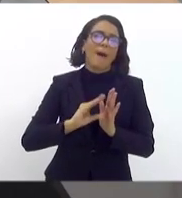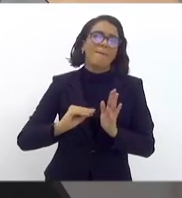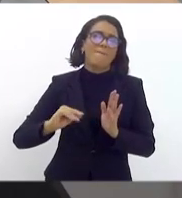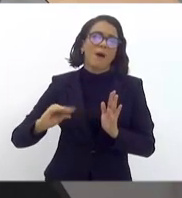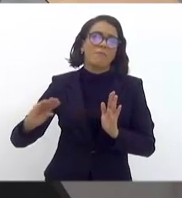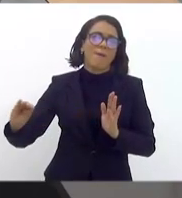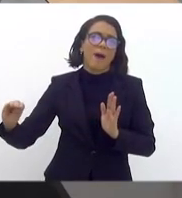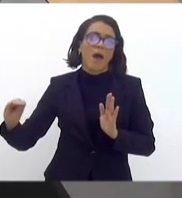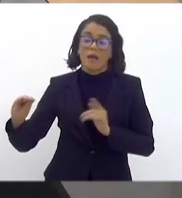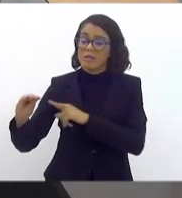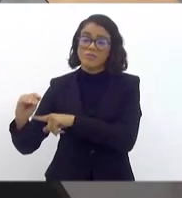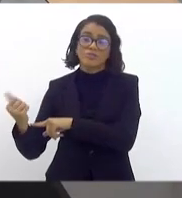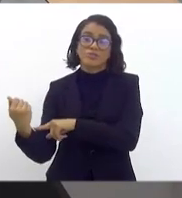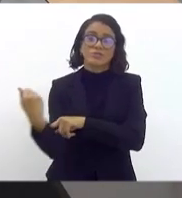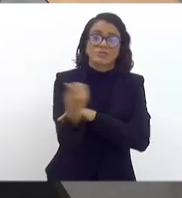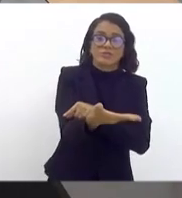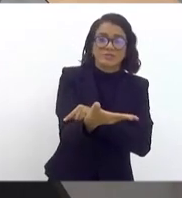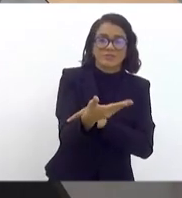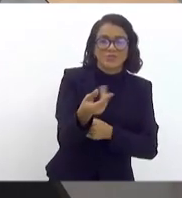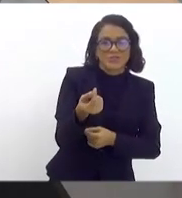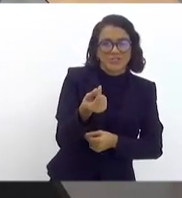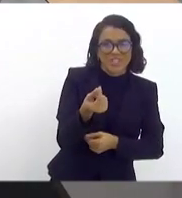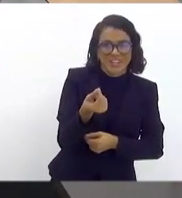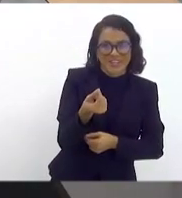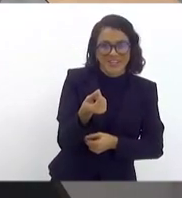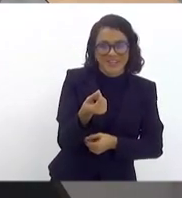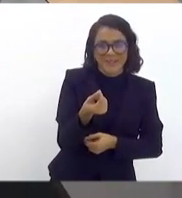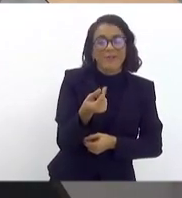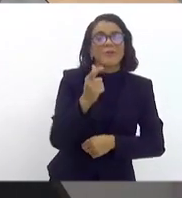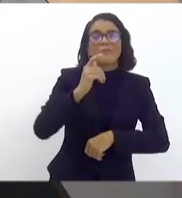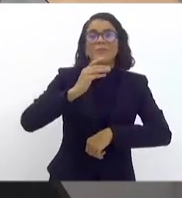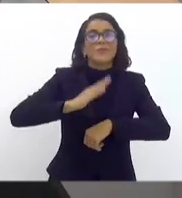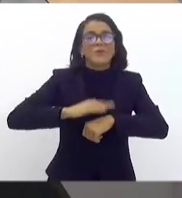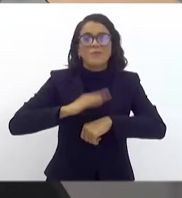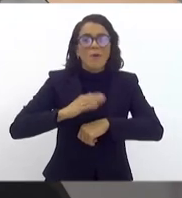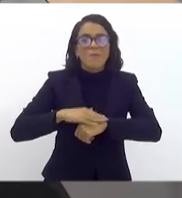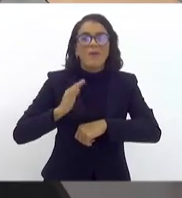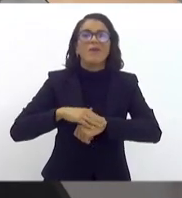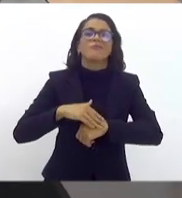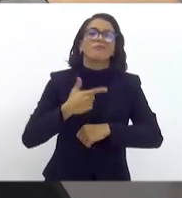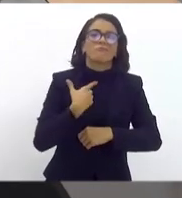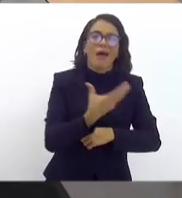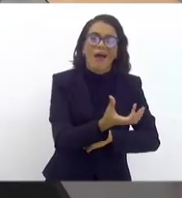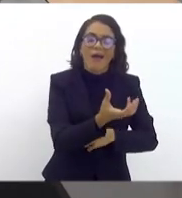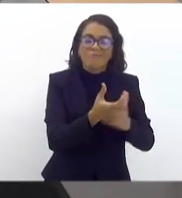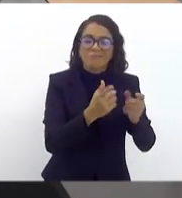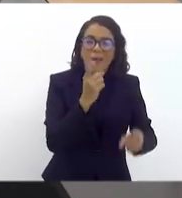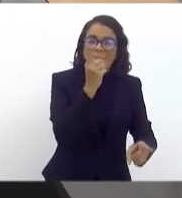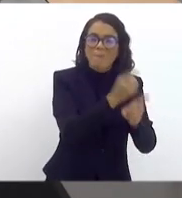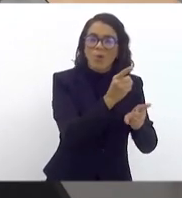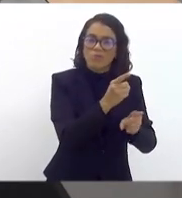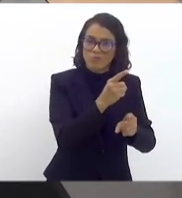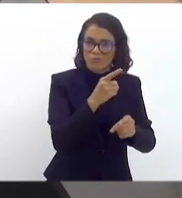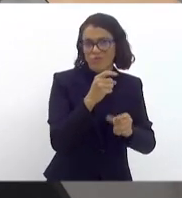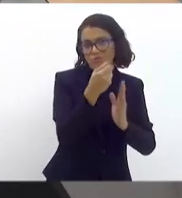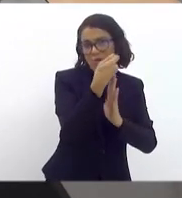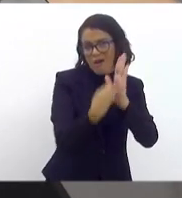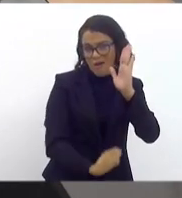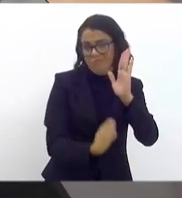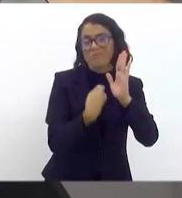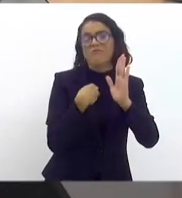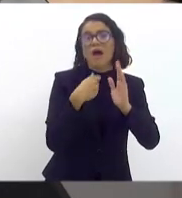dos créditos ao respectivo titular. No momento da captação de uma obra que não esteja cadastrada,